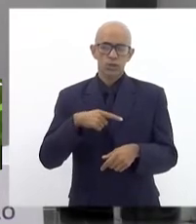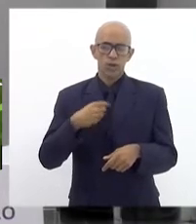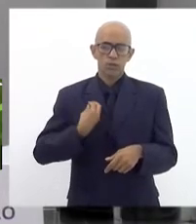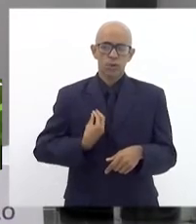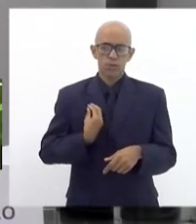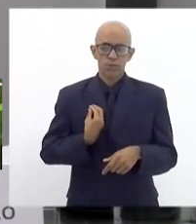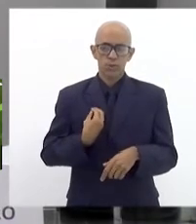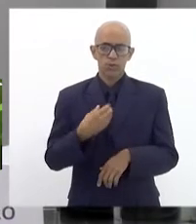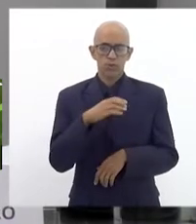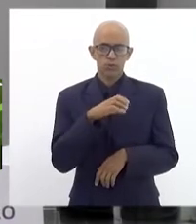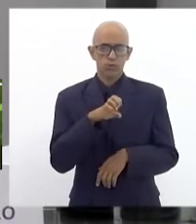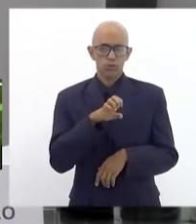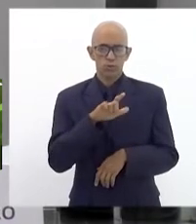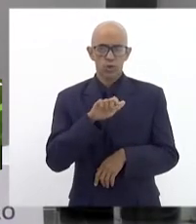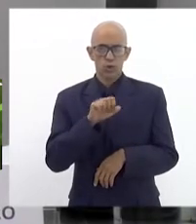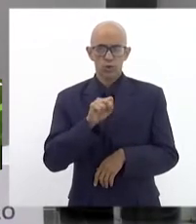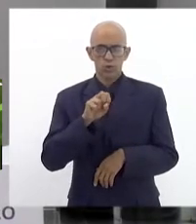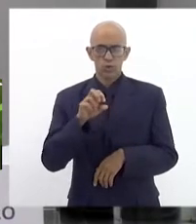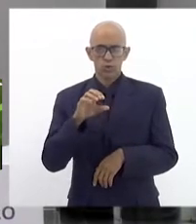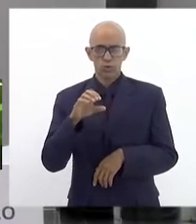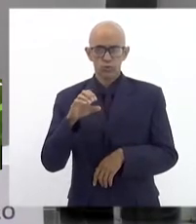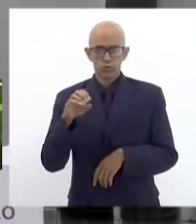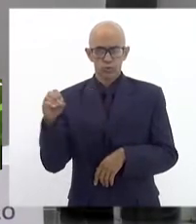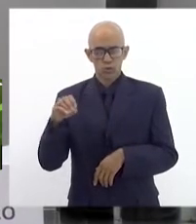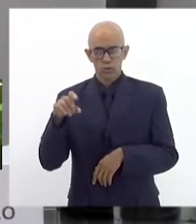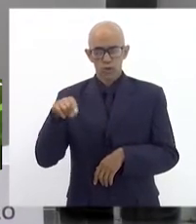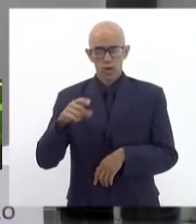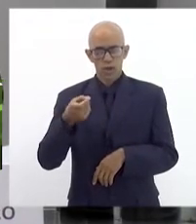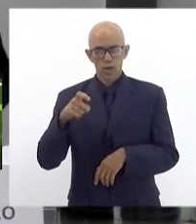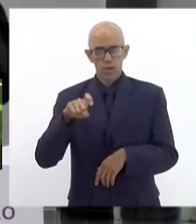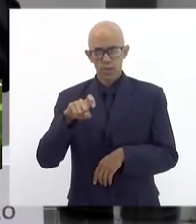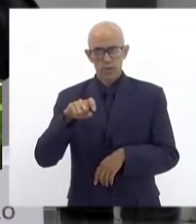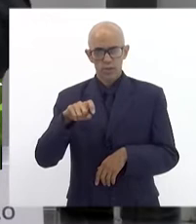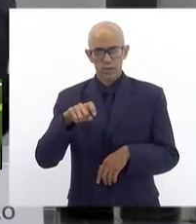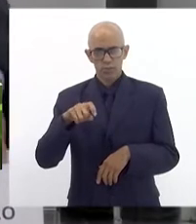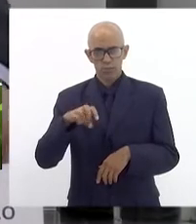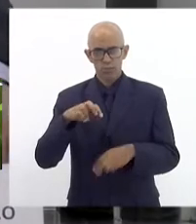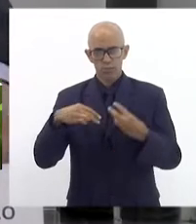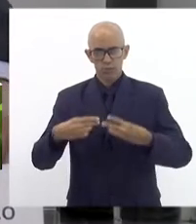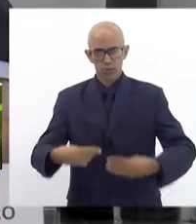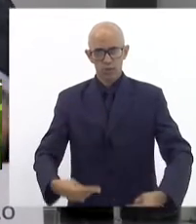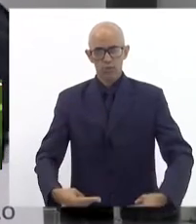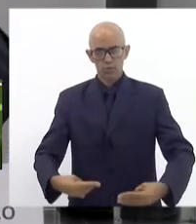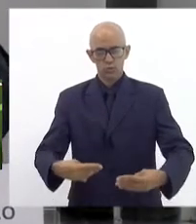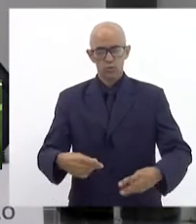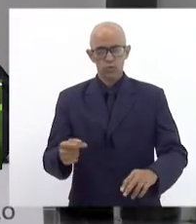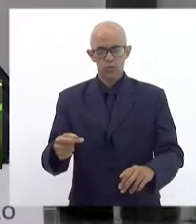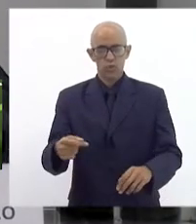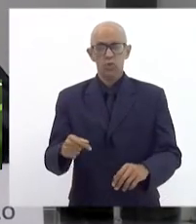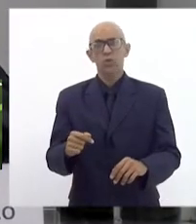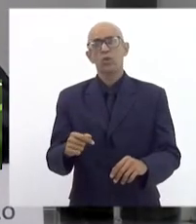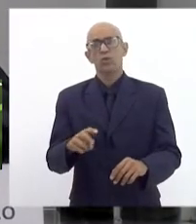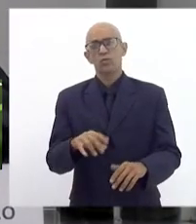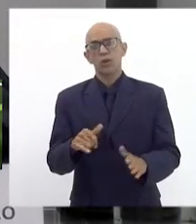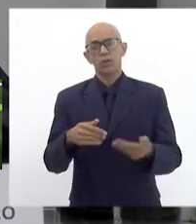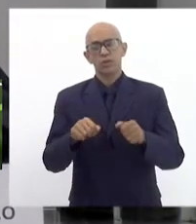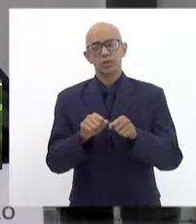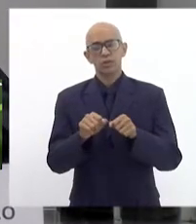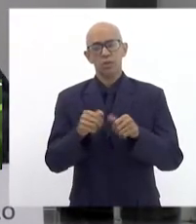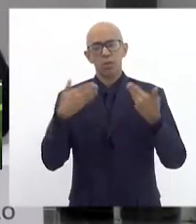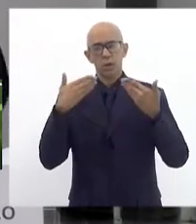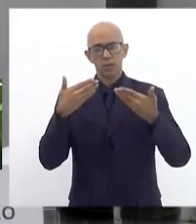Panceira, ex-ministro de Estado de Ciência e Tecnologia, que vai, daqui a instantes, fazer uma apresentação